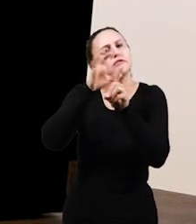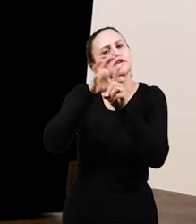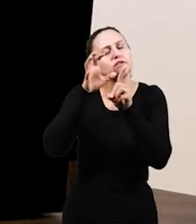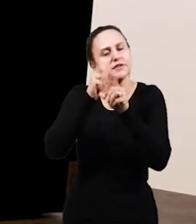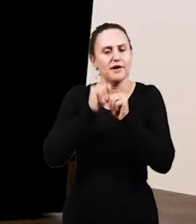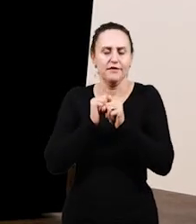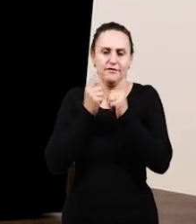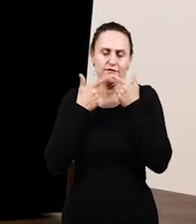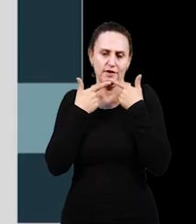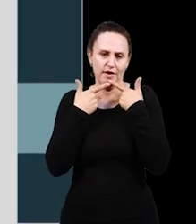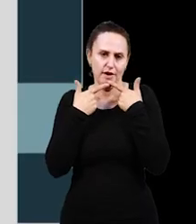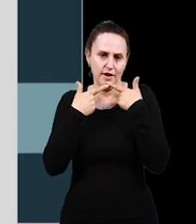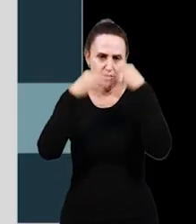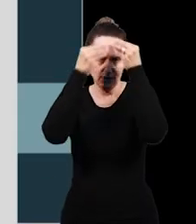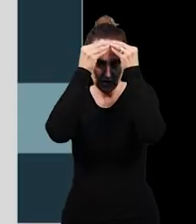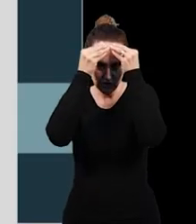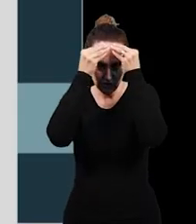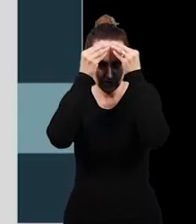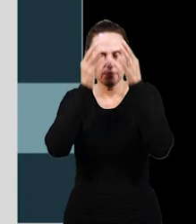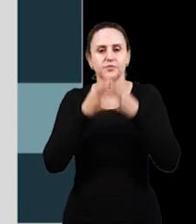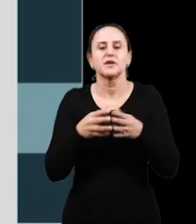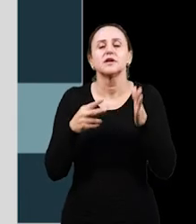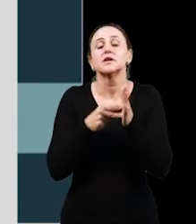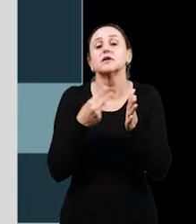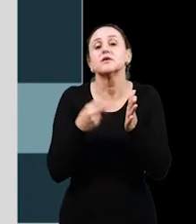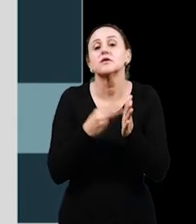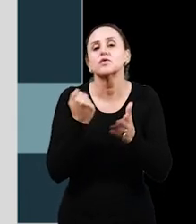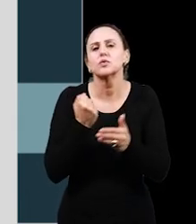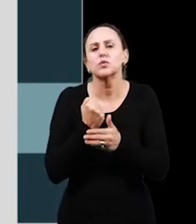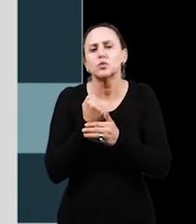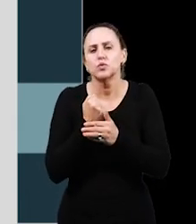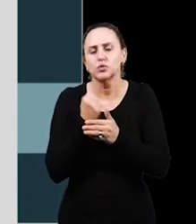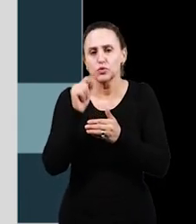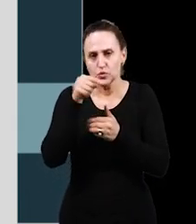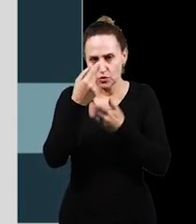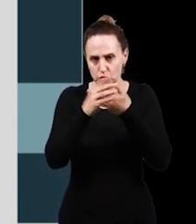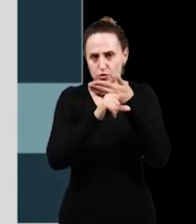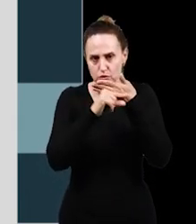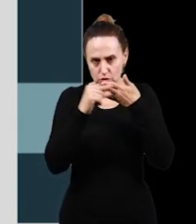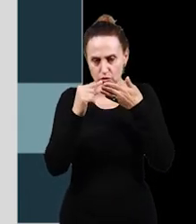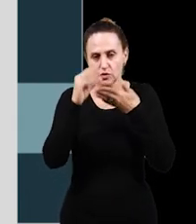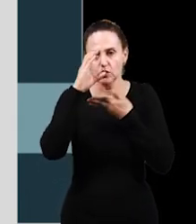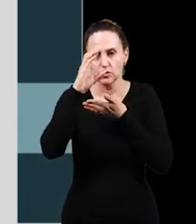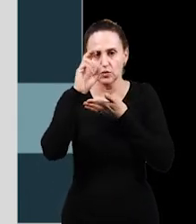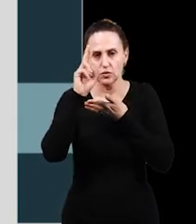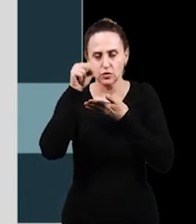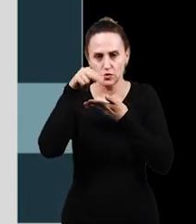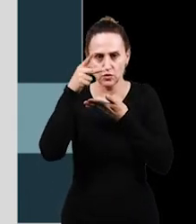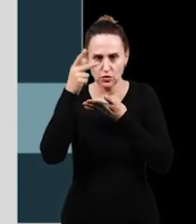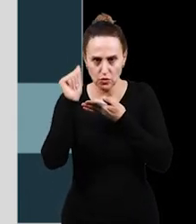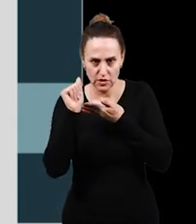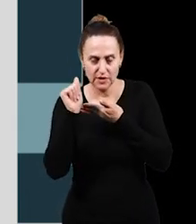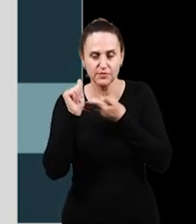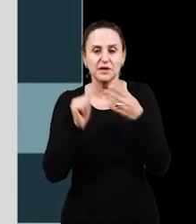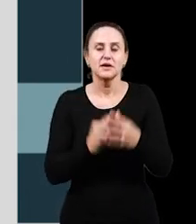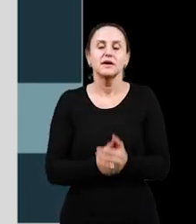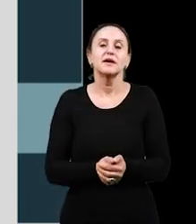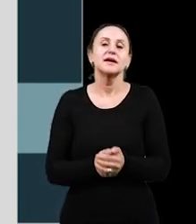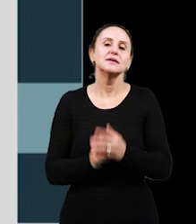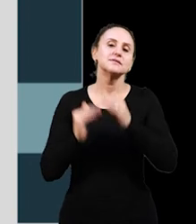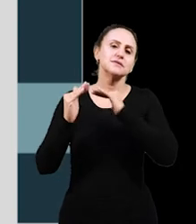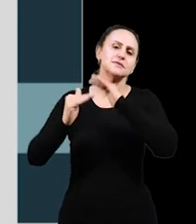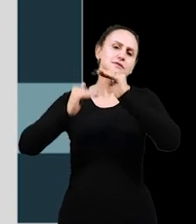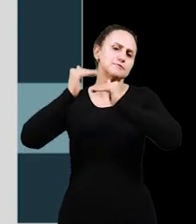tá segundo Cunha a natureza da linguagem enquanto o sistema semiótico e seu desenvolvimento